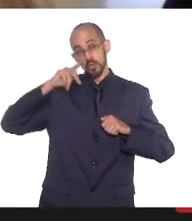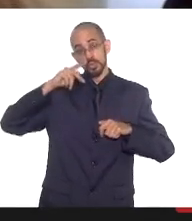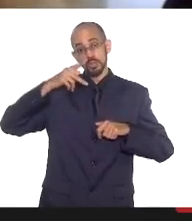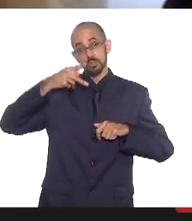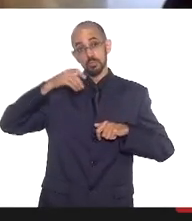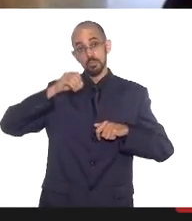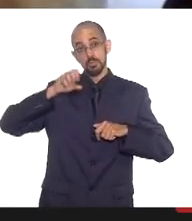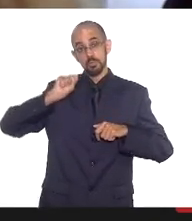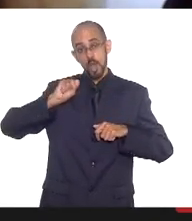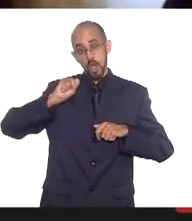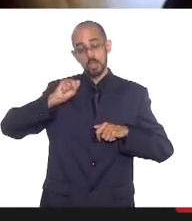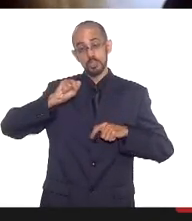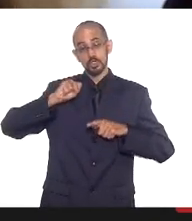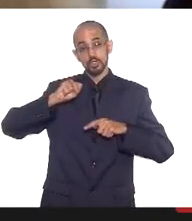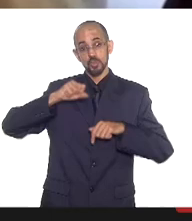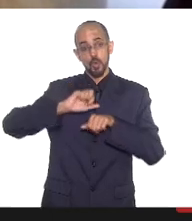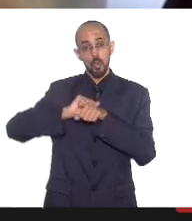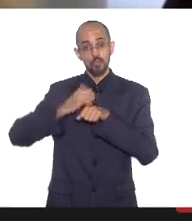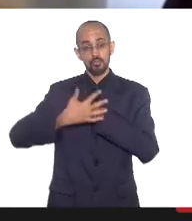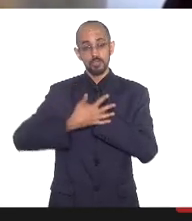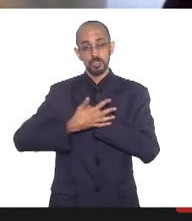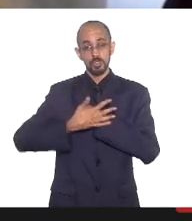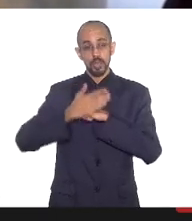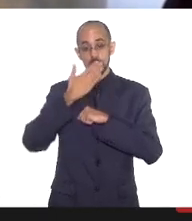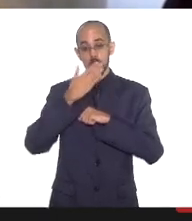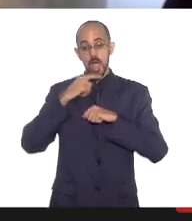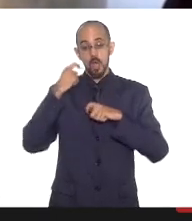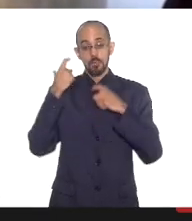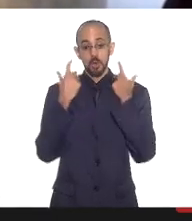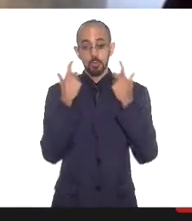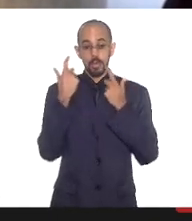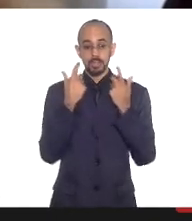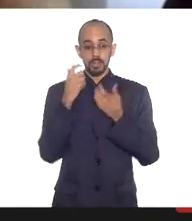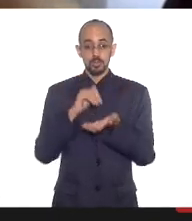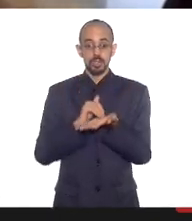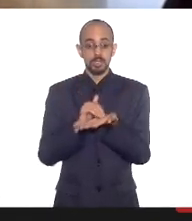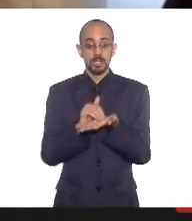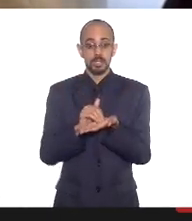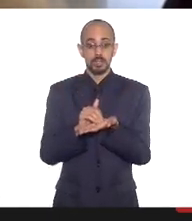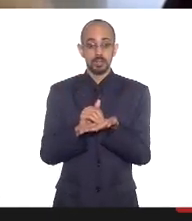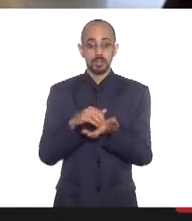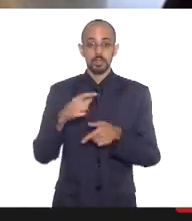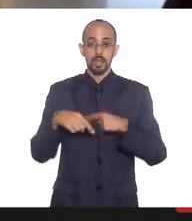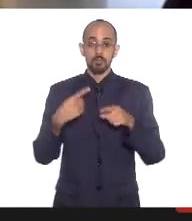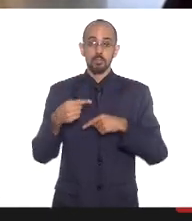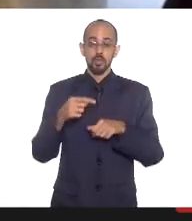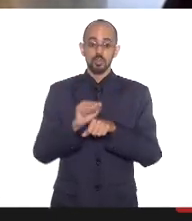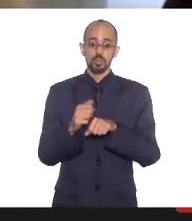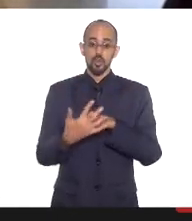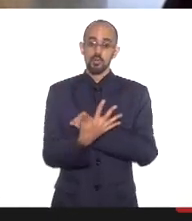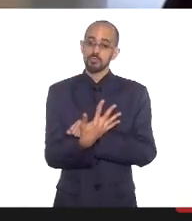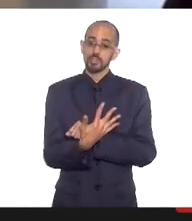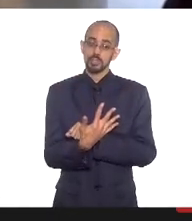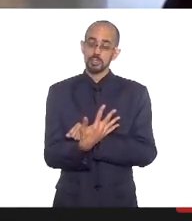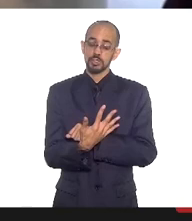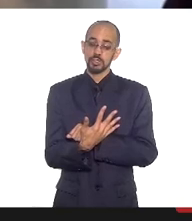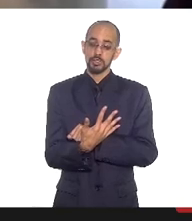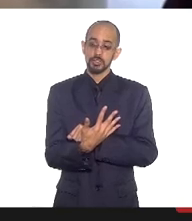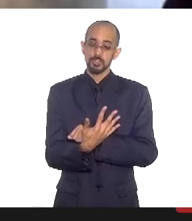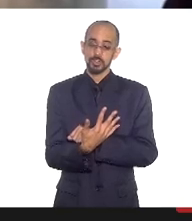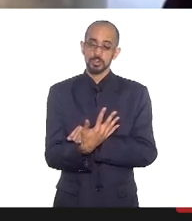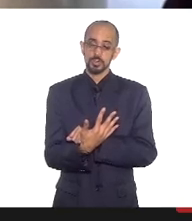ouvir de qual é a preocupação da secretaria de saúde no posto o vídeo aí essas